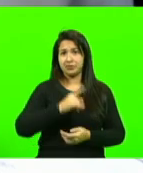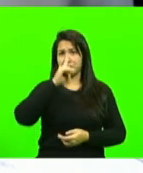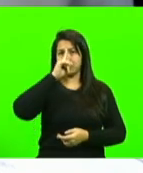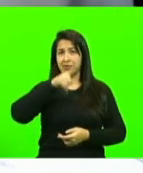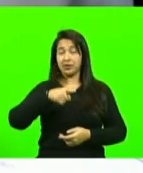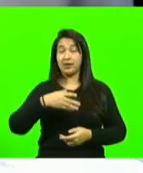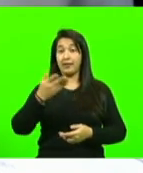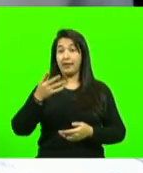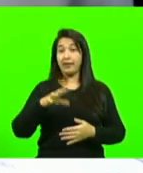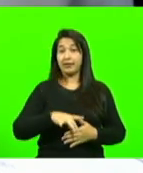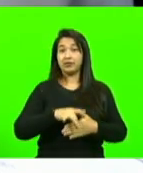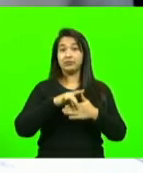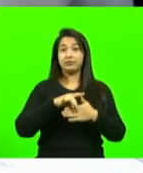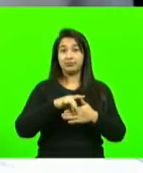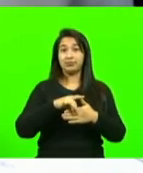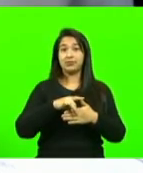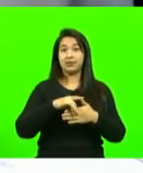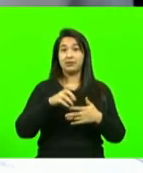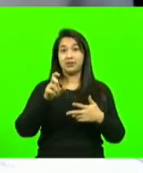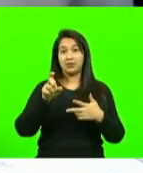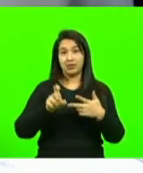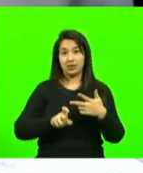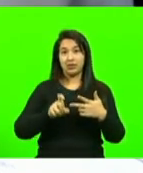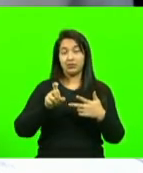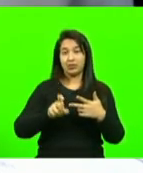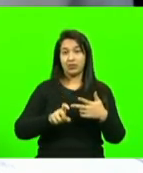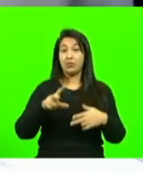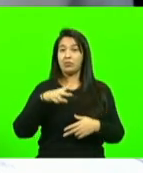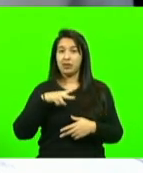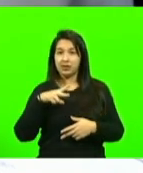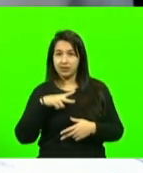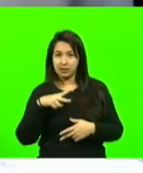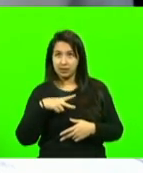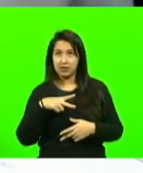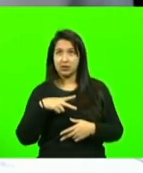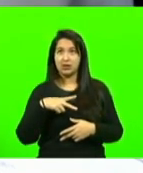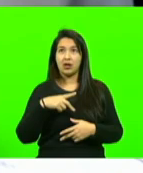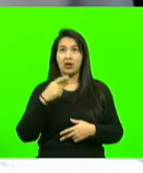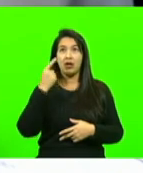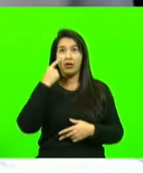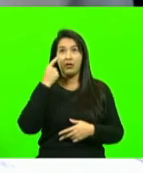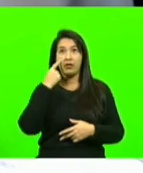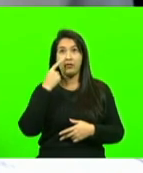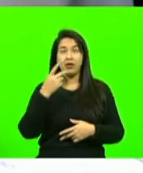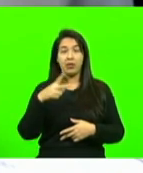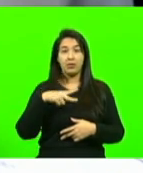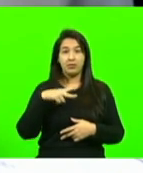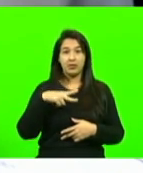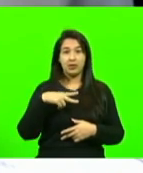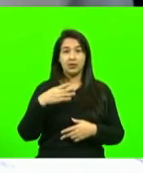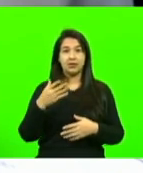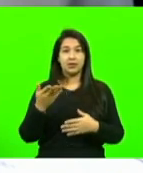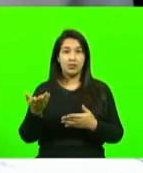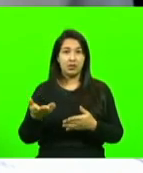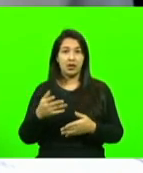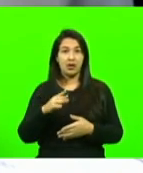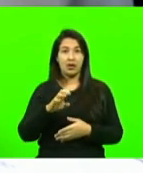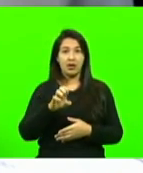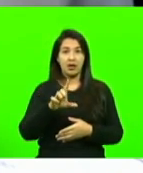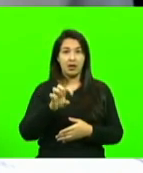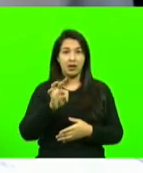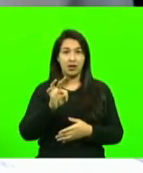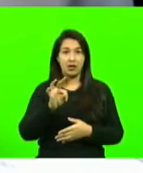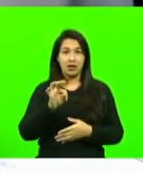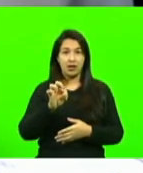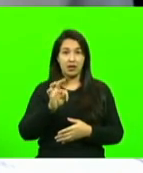Executivo para você privatizar algum país mas infelizmente vimos aí o processo de privatização do sistema Eletrobras recentemente